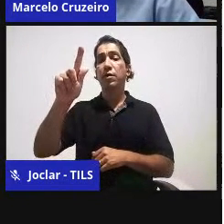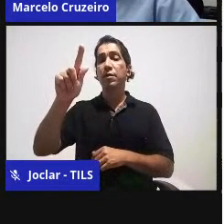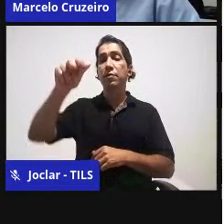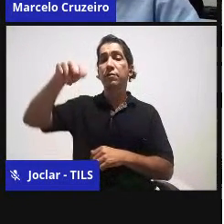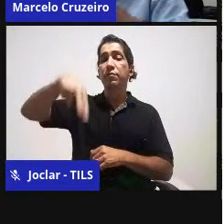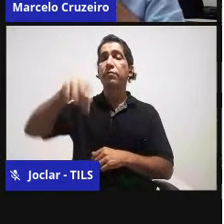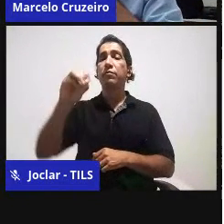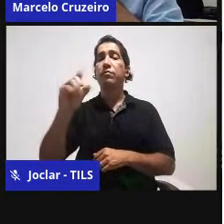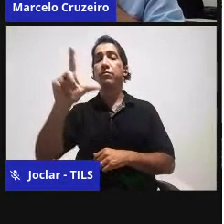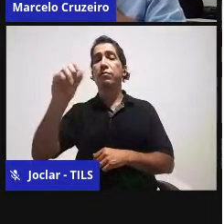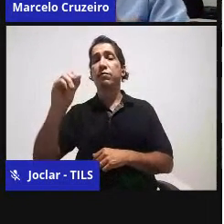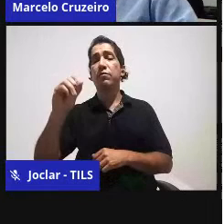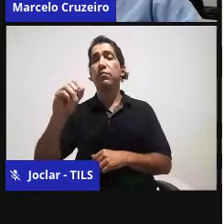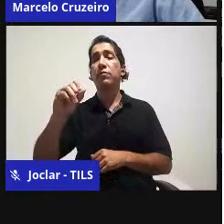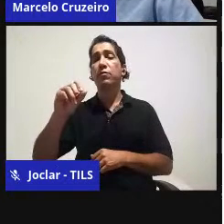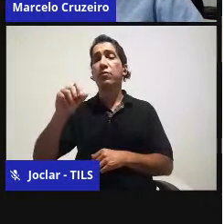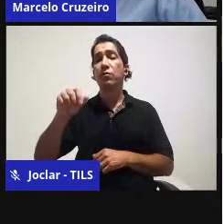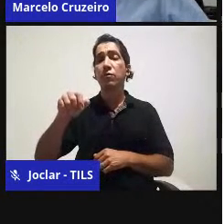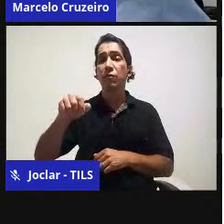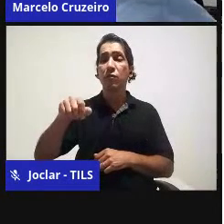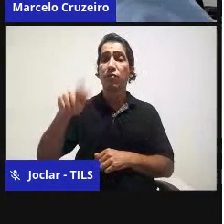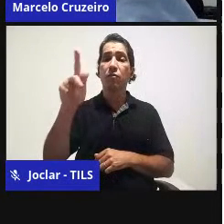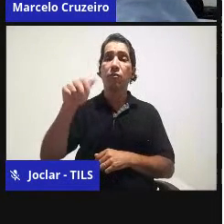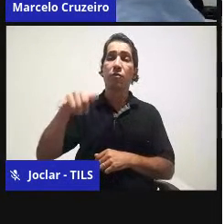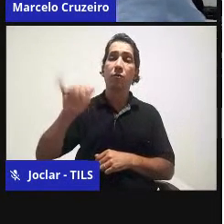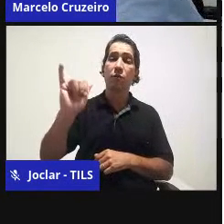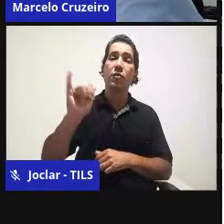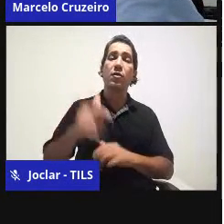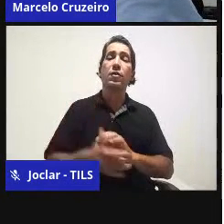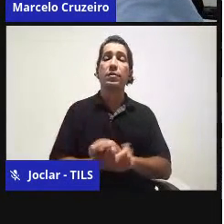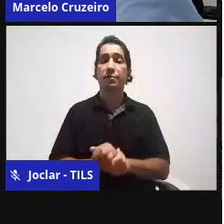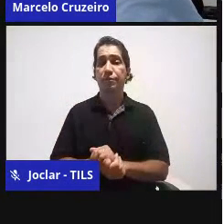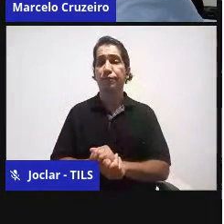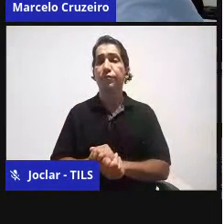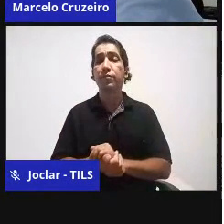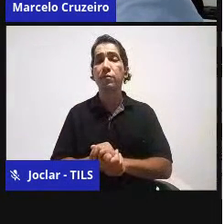comercial. Ok? Então, vamos lá. A plataforma